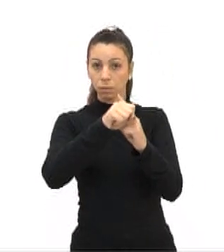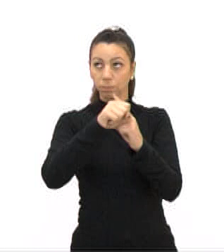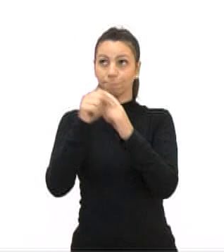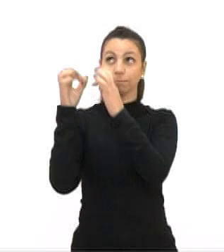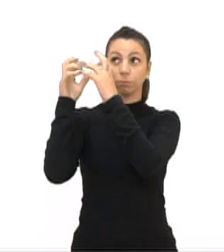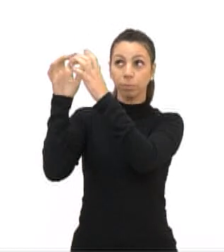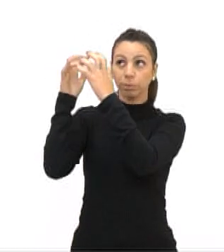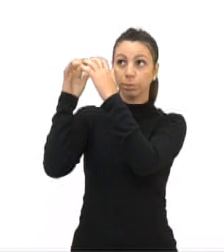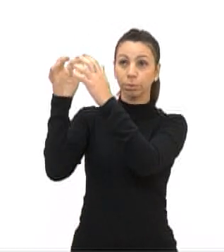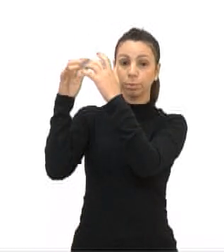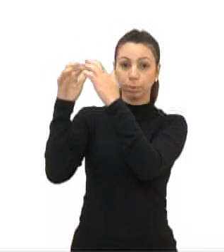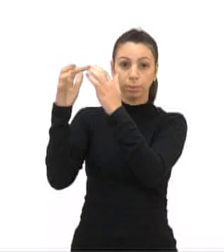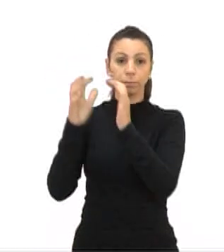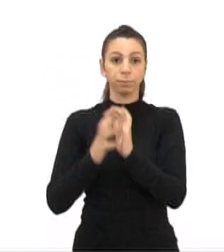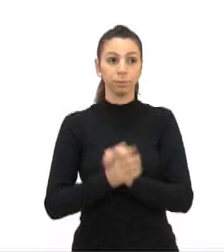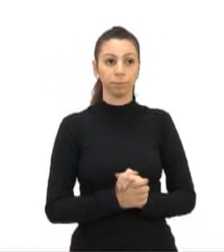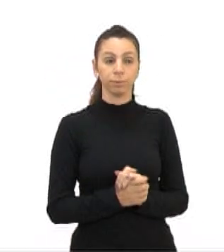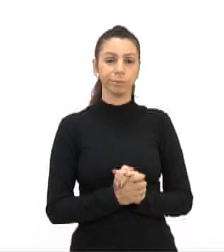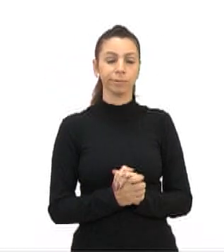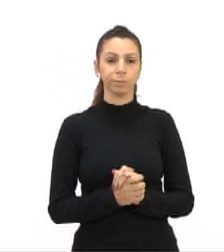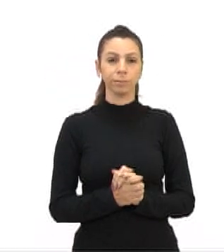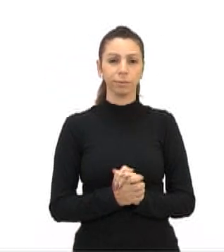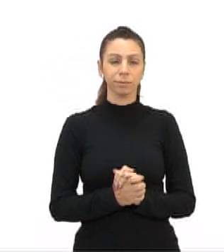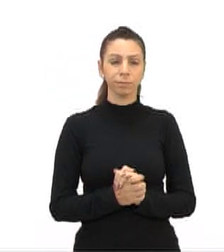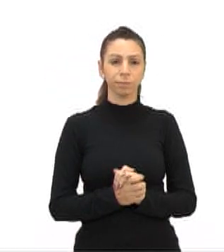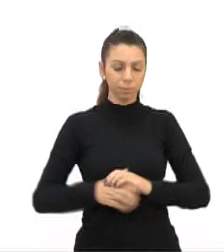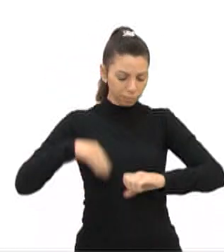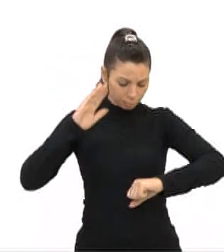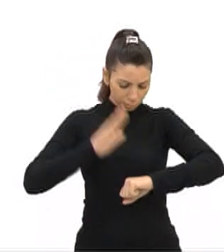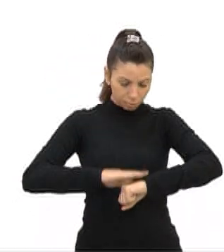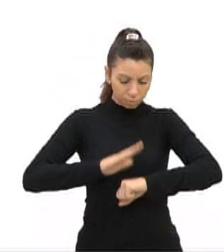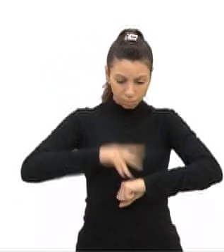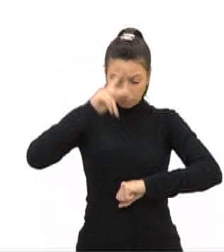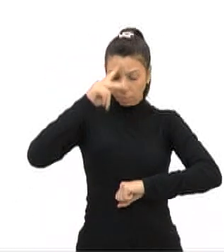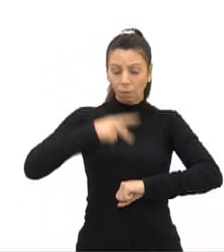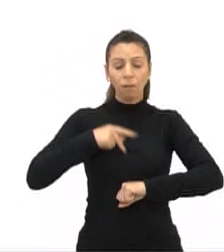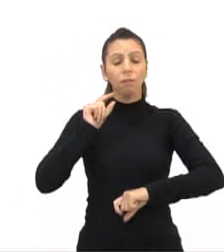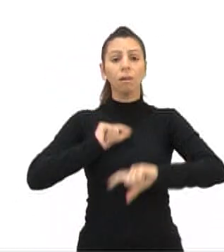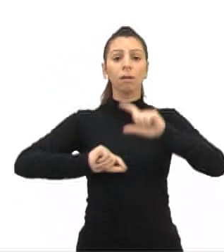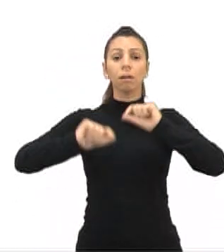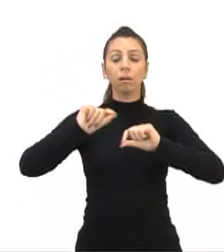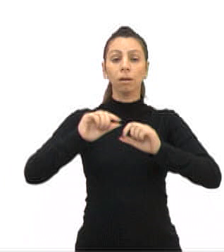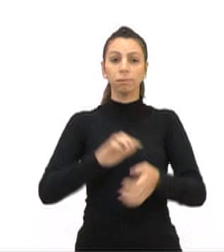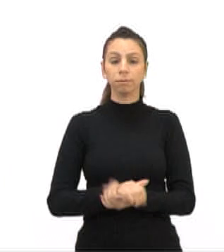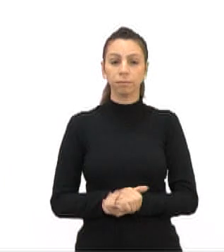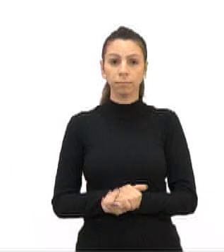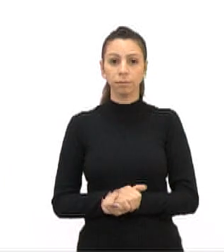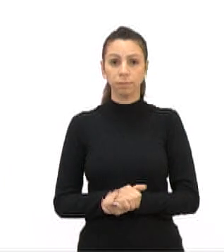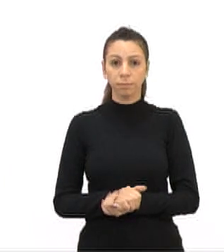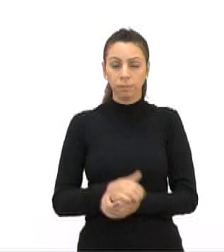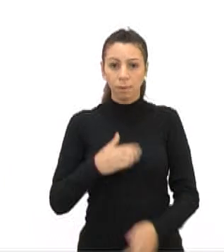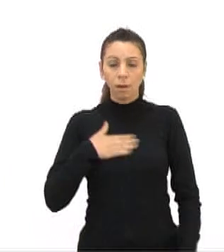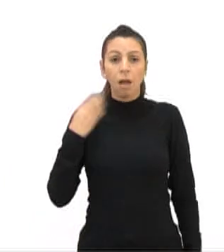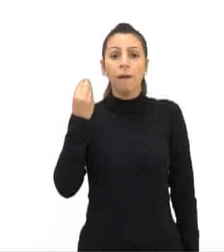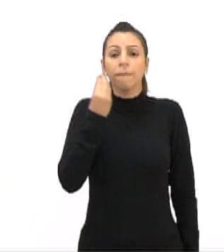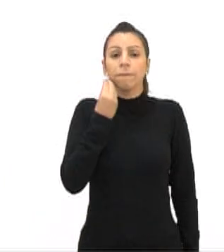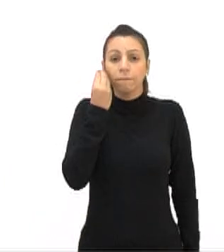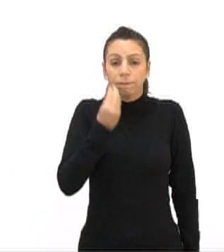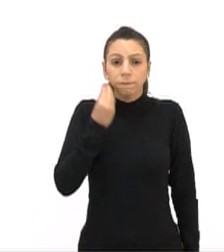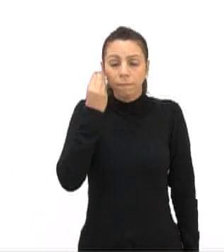questões. Quem sou eu? Quais são as minhas vivências e